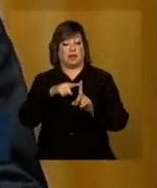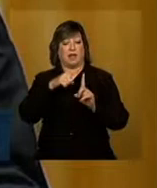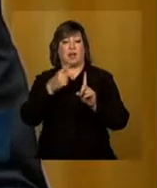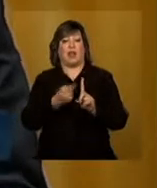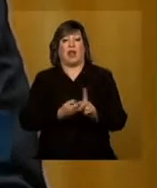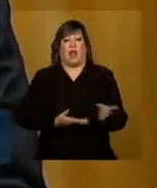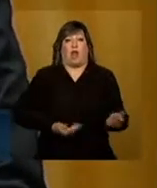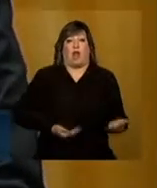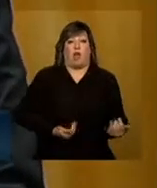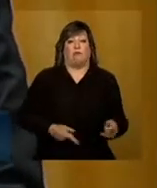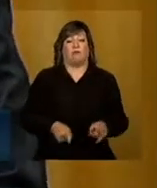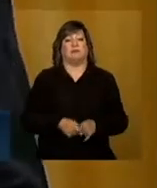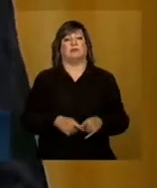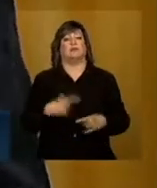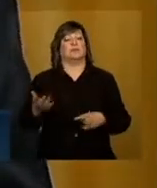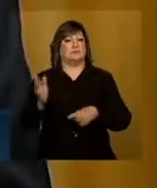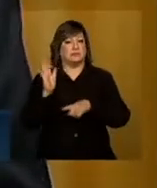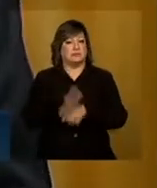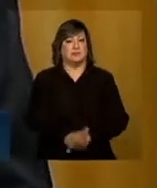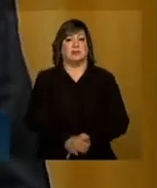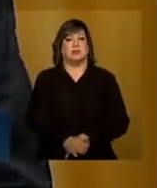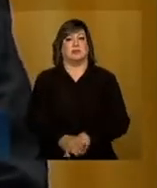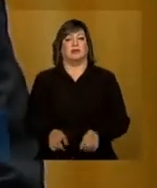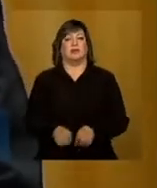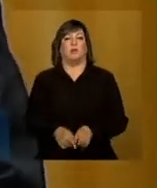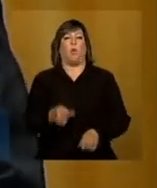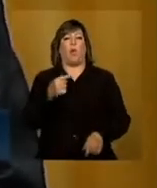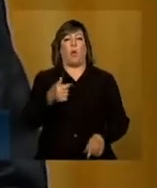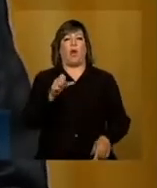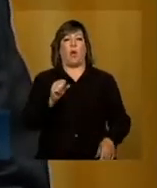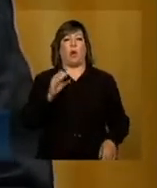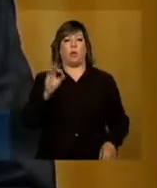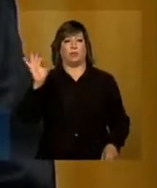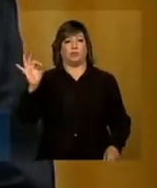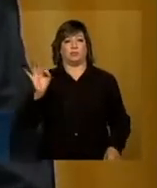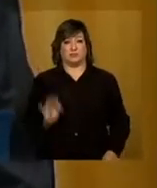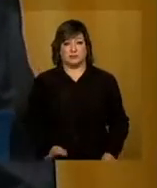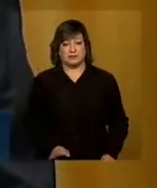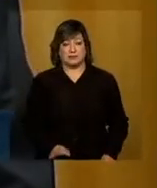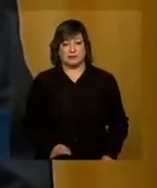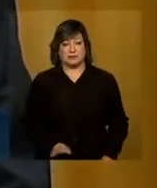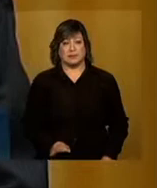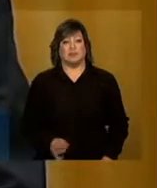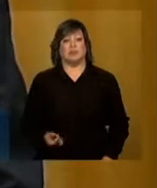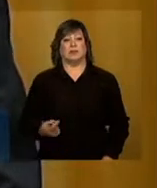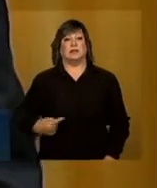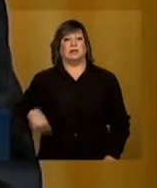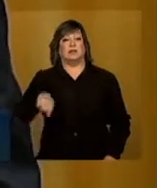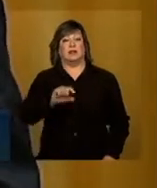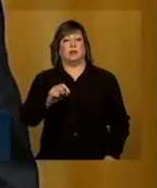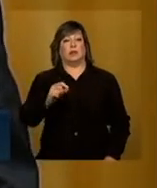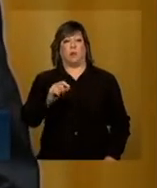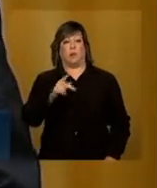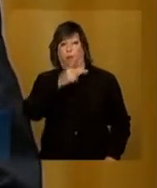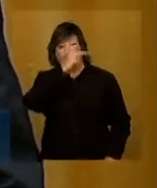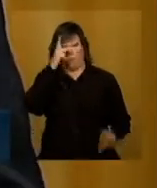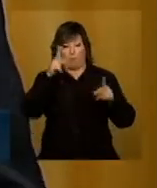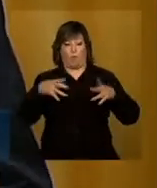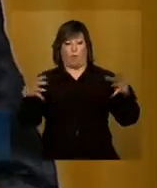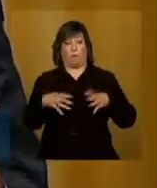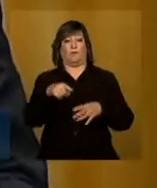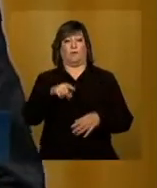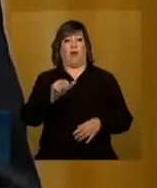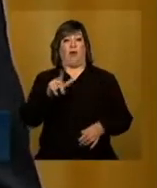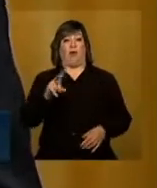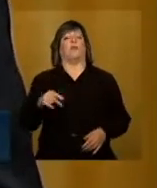as condicionalidades do Bolsa Família em mais de quase 80% do público-alvo. Isso é um esforço que